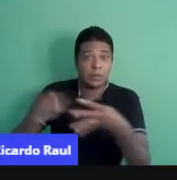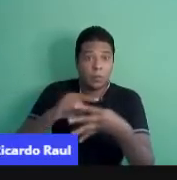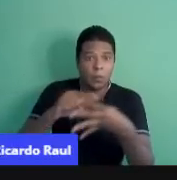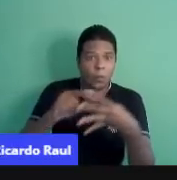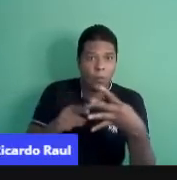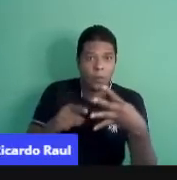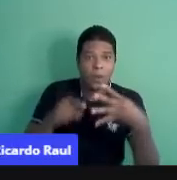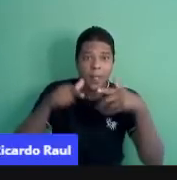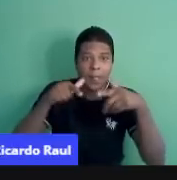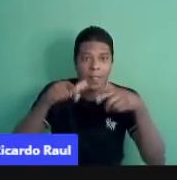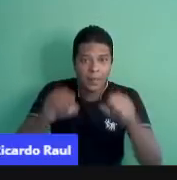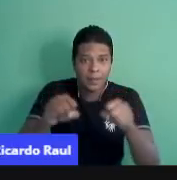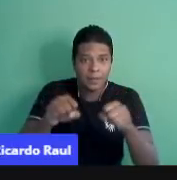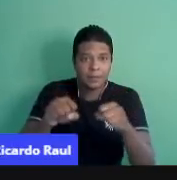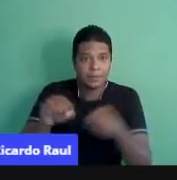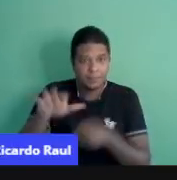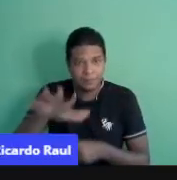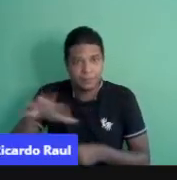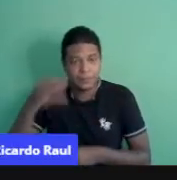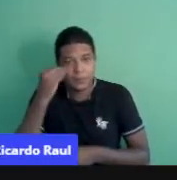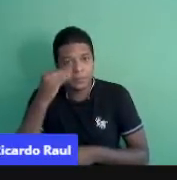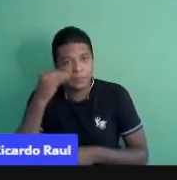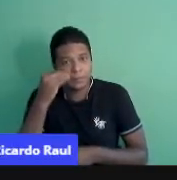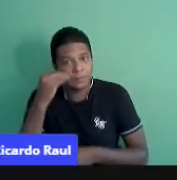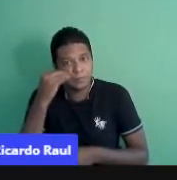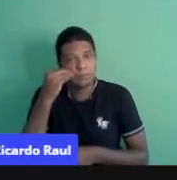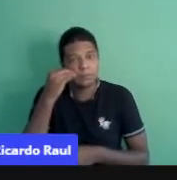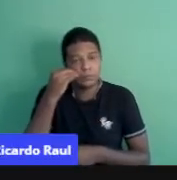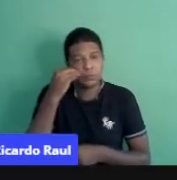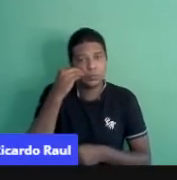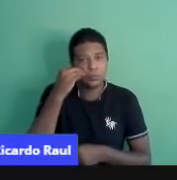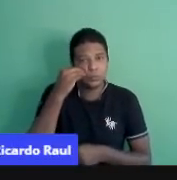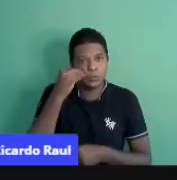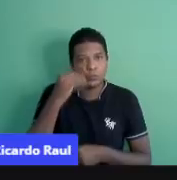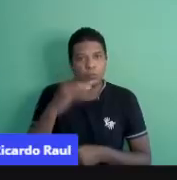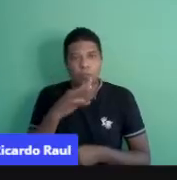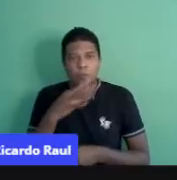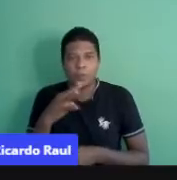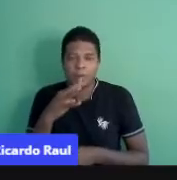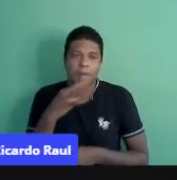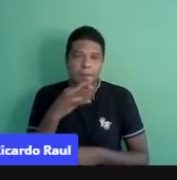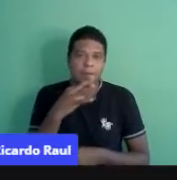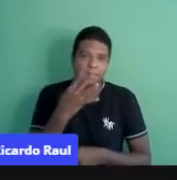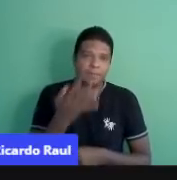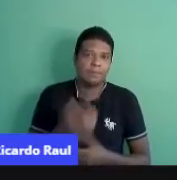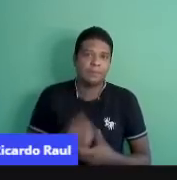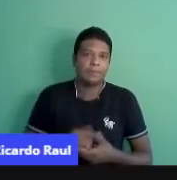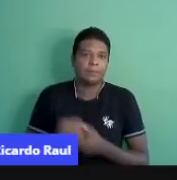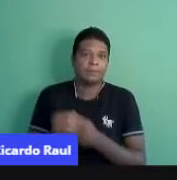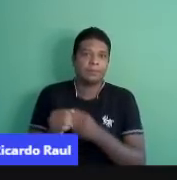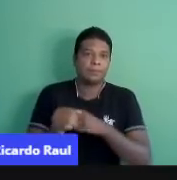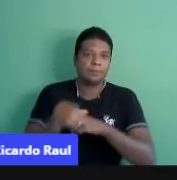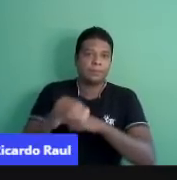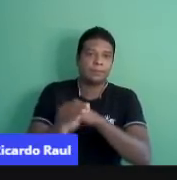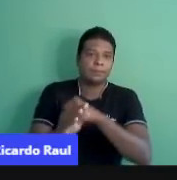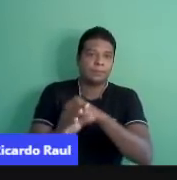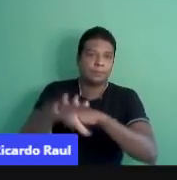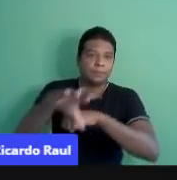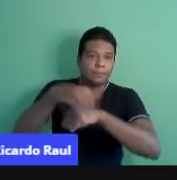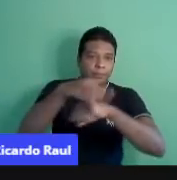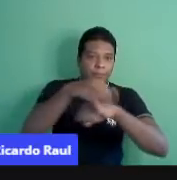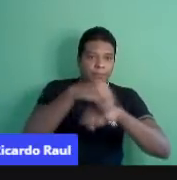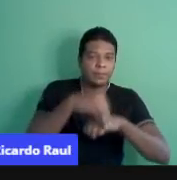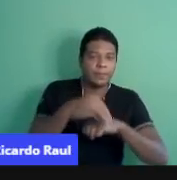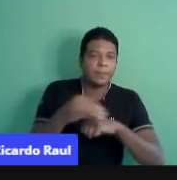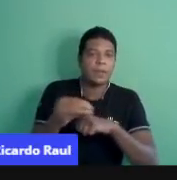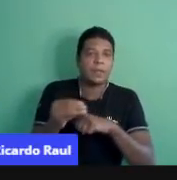dentro desses campos de experiência, esses campos de conhecimento. Nós pensarmos 20